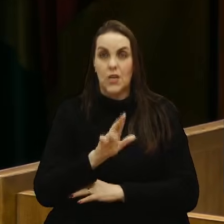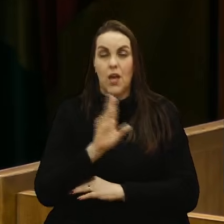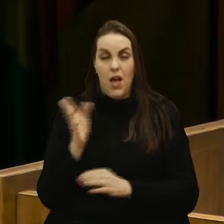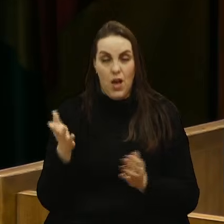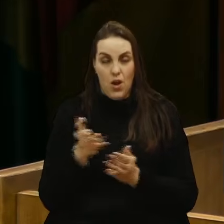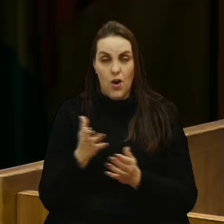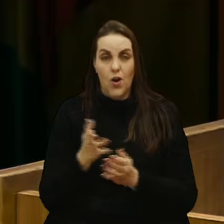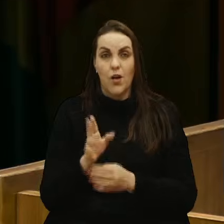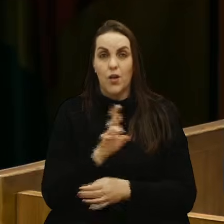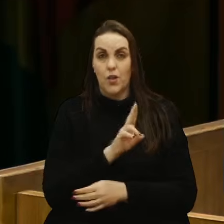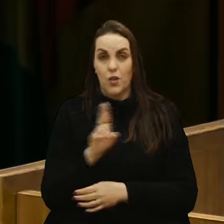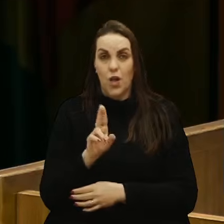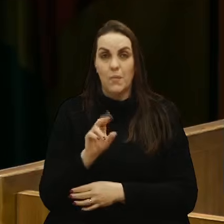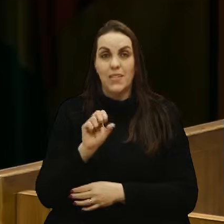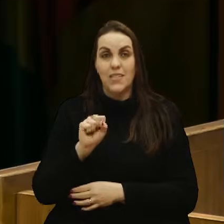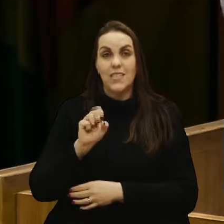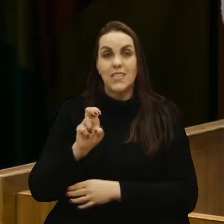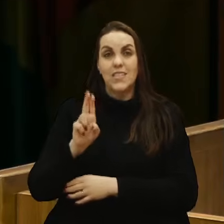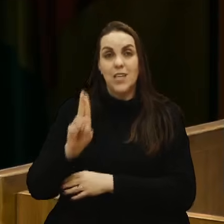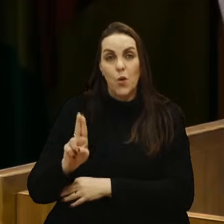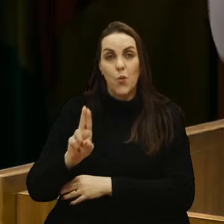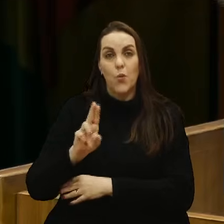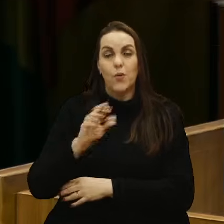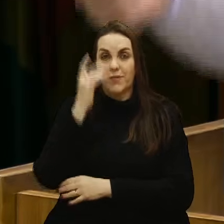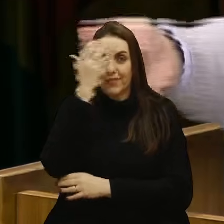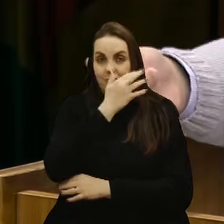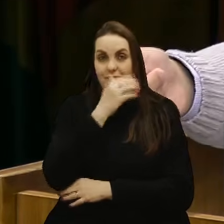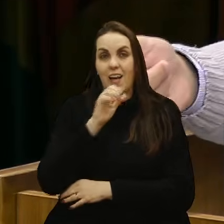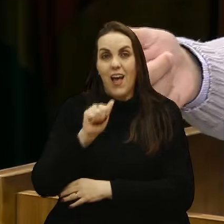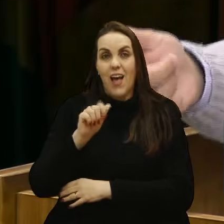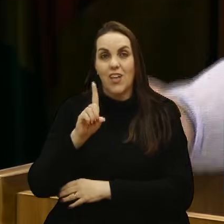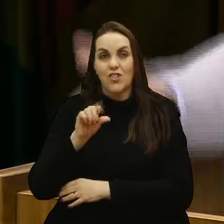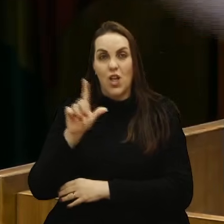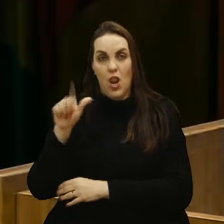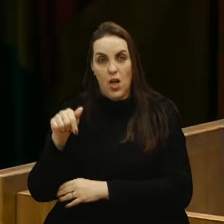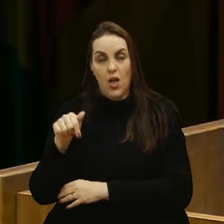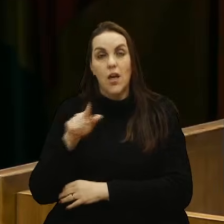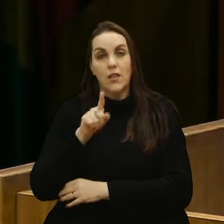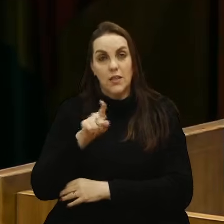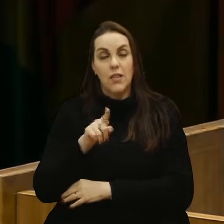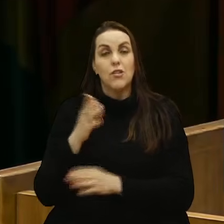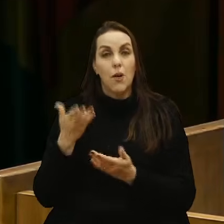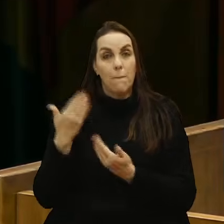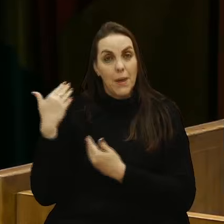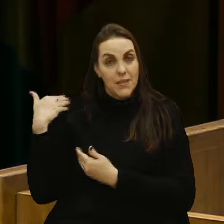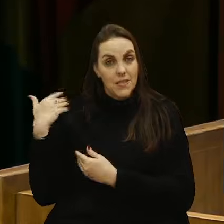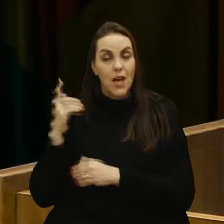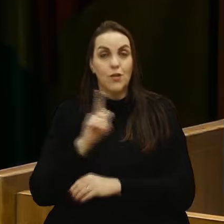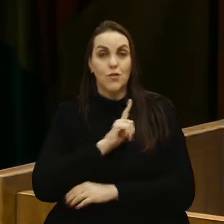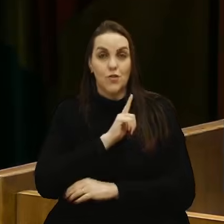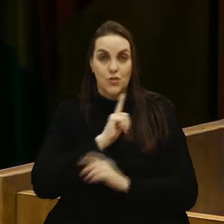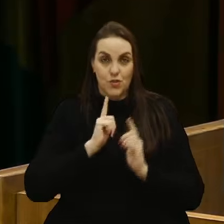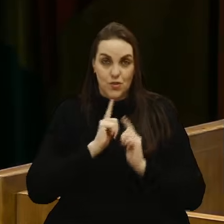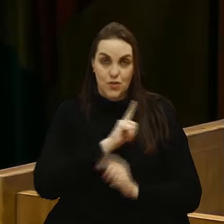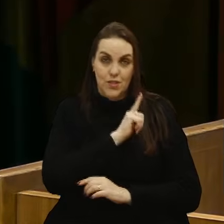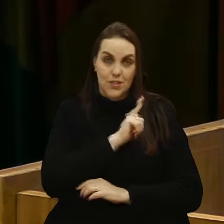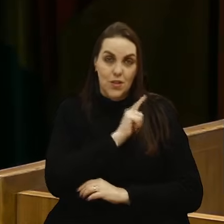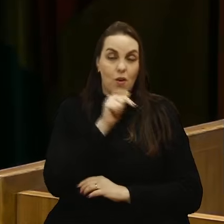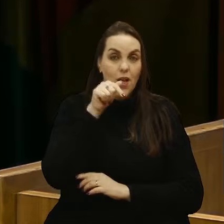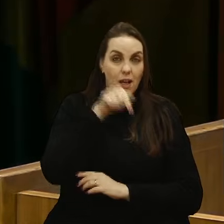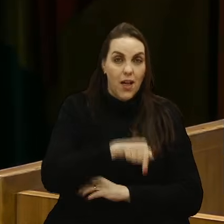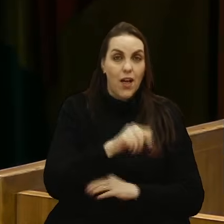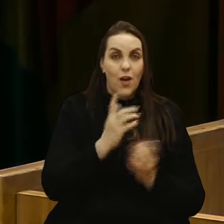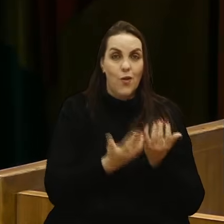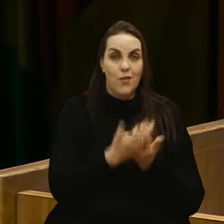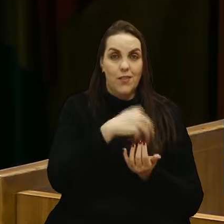na política de seu pela sua passagem positiva na Codeca. E de que na sua gestão como prefeito, no